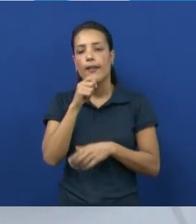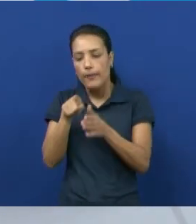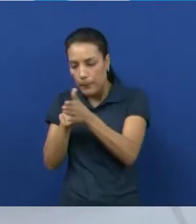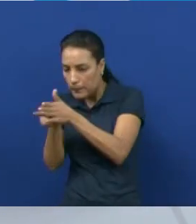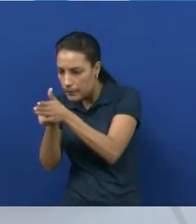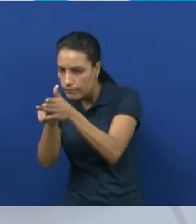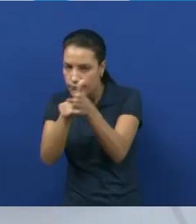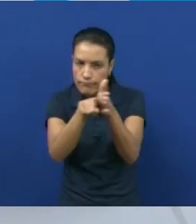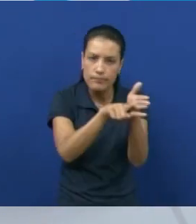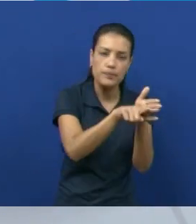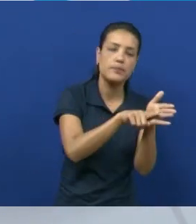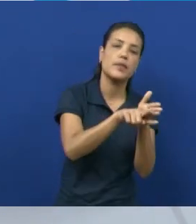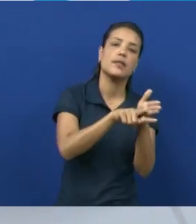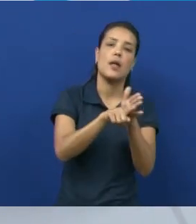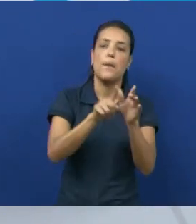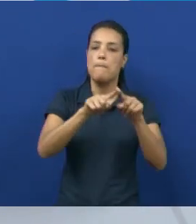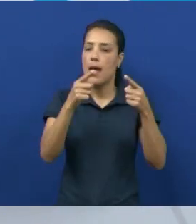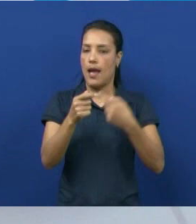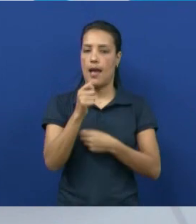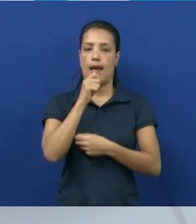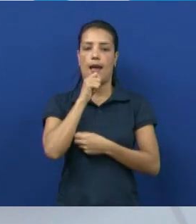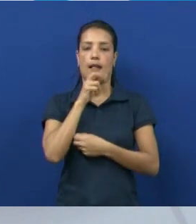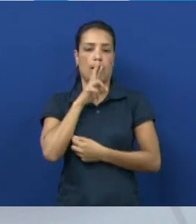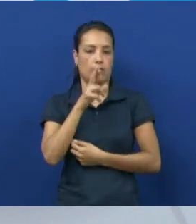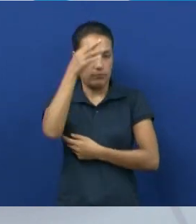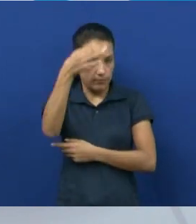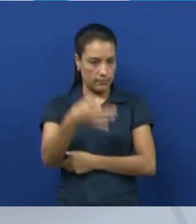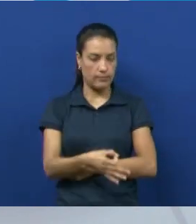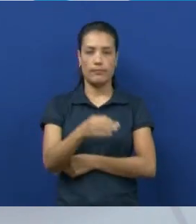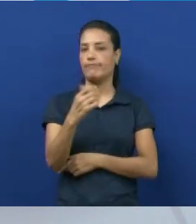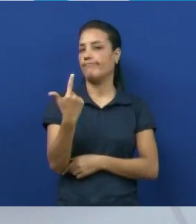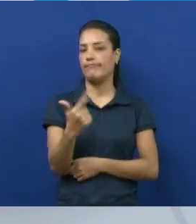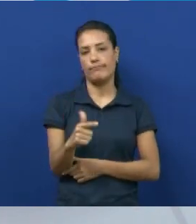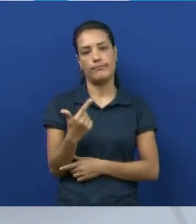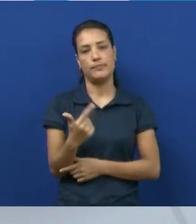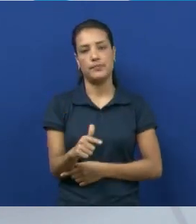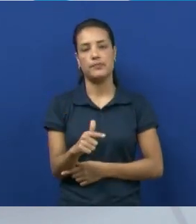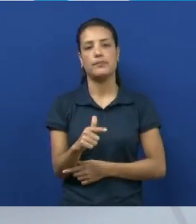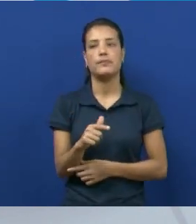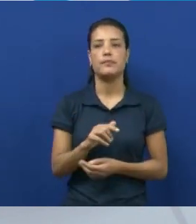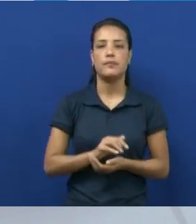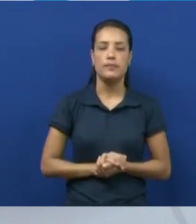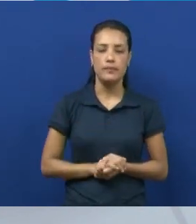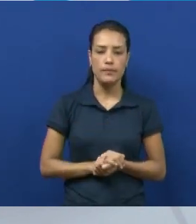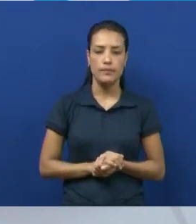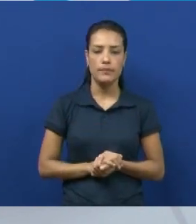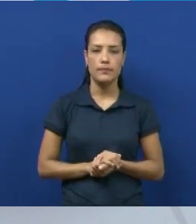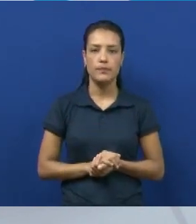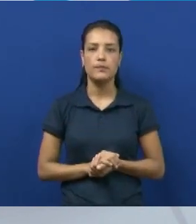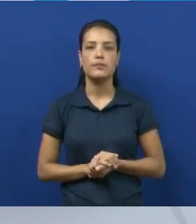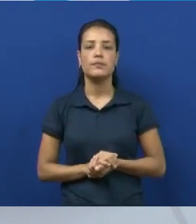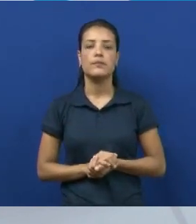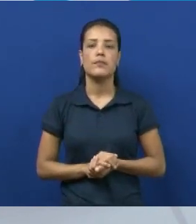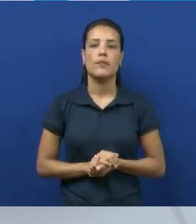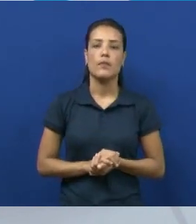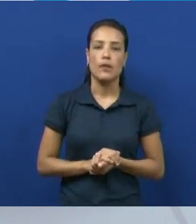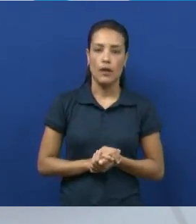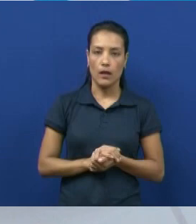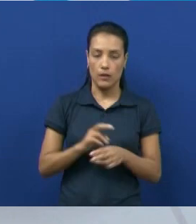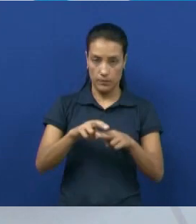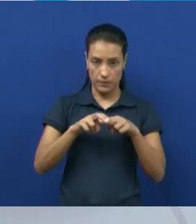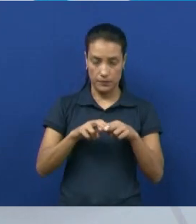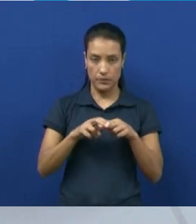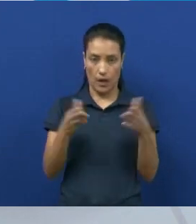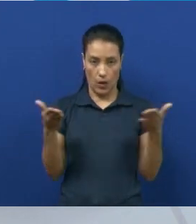sobre Marte, mas ainda não temos nada concreto se há ou não a existência de vida nesse planeta. Então, com isso, a gente encerra